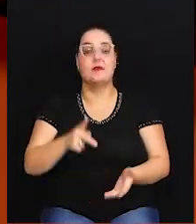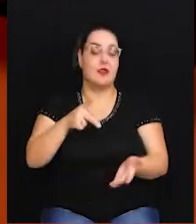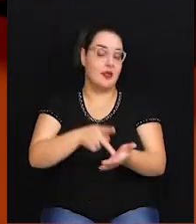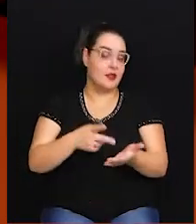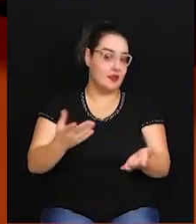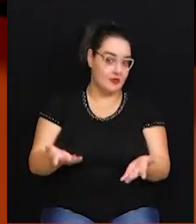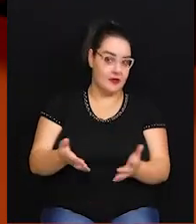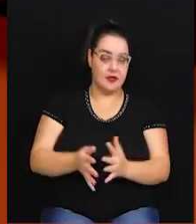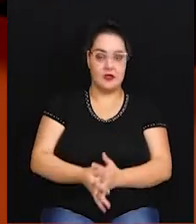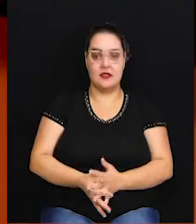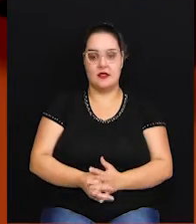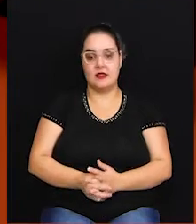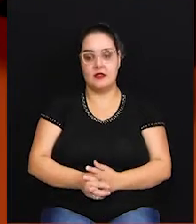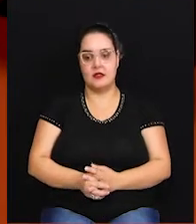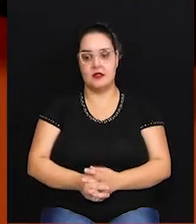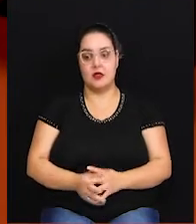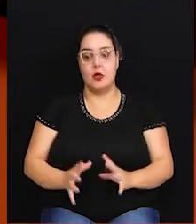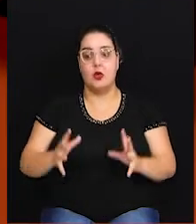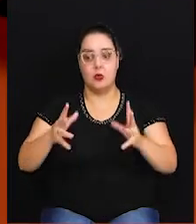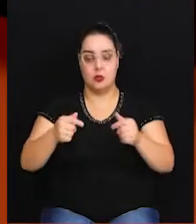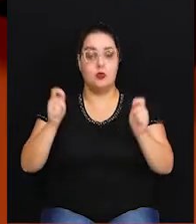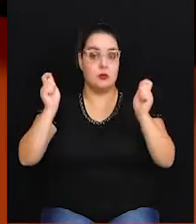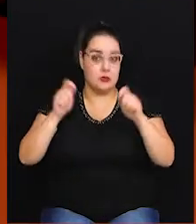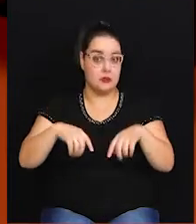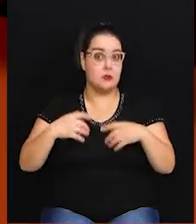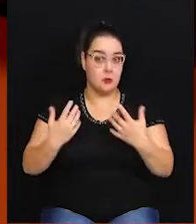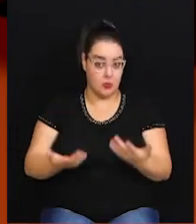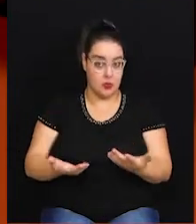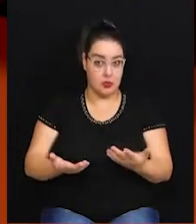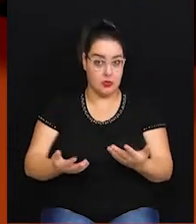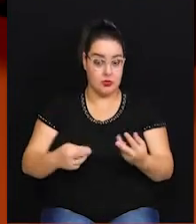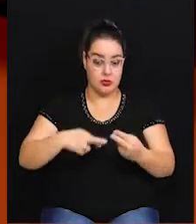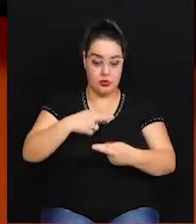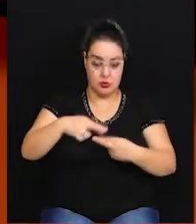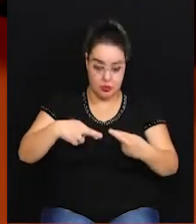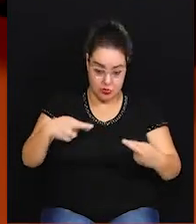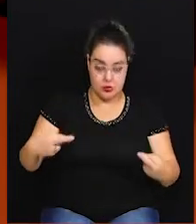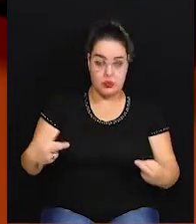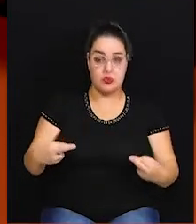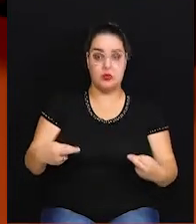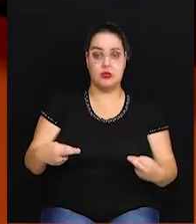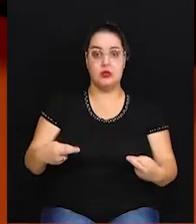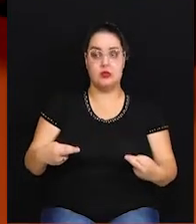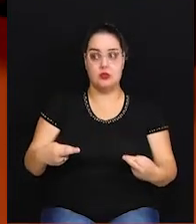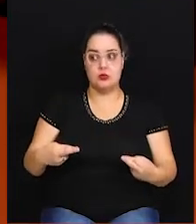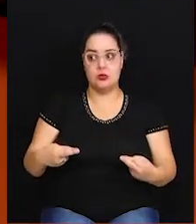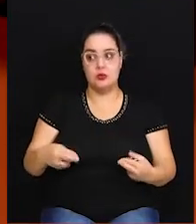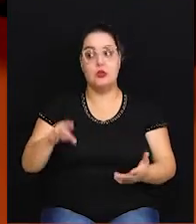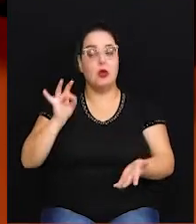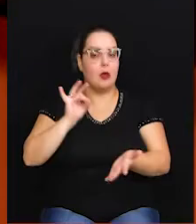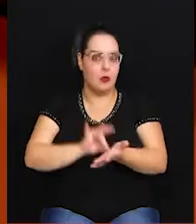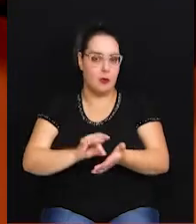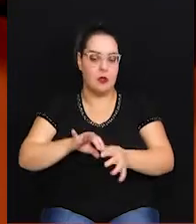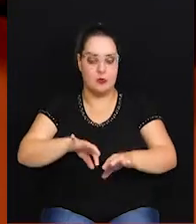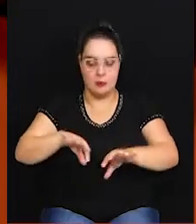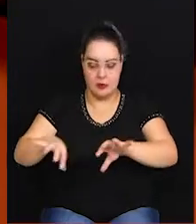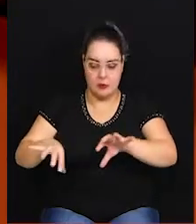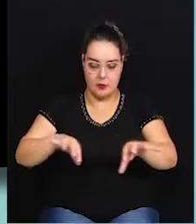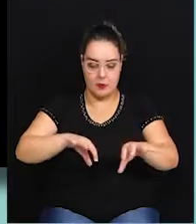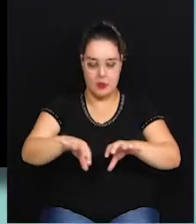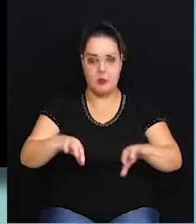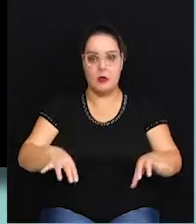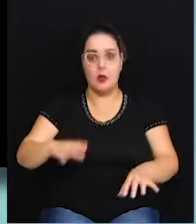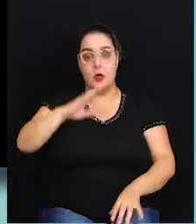Na verdade, todo esse potencial de reciclagem, de reaproveitamento e de realmente